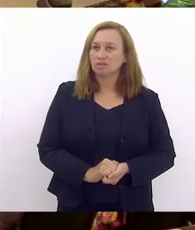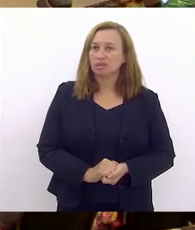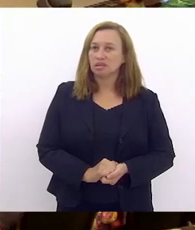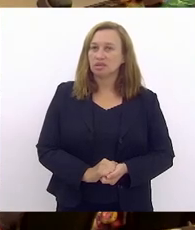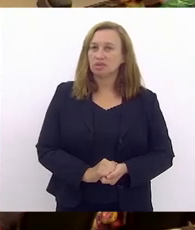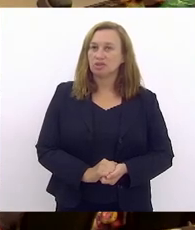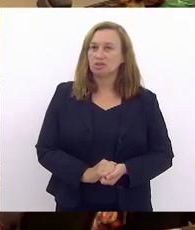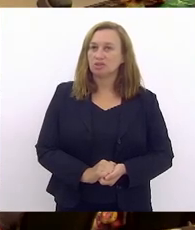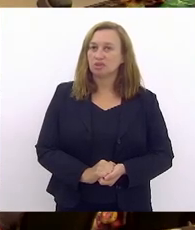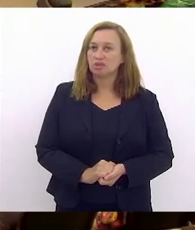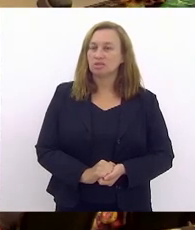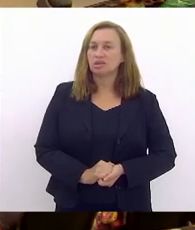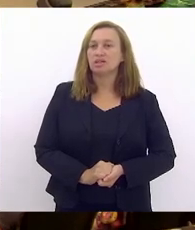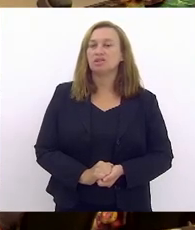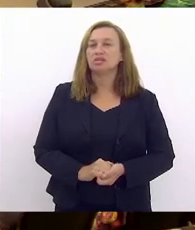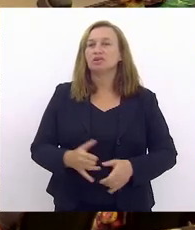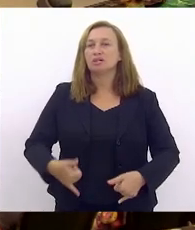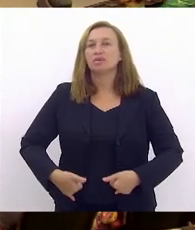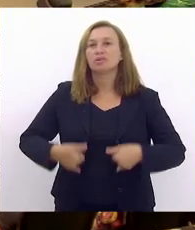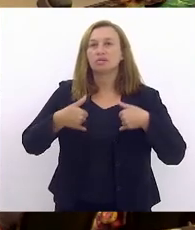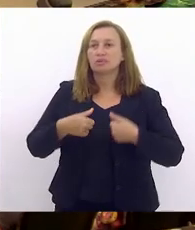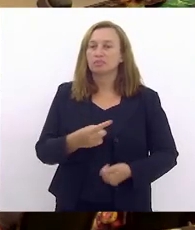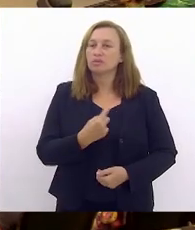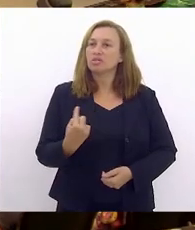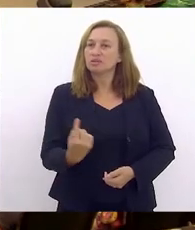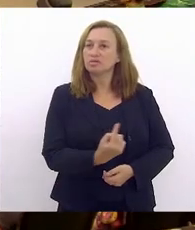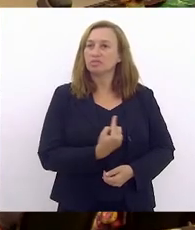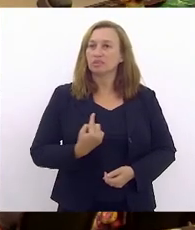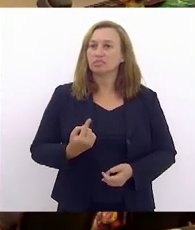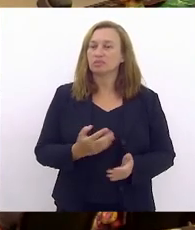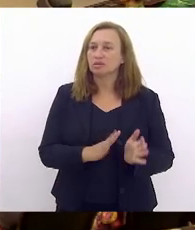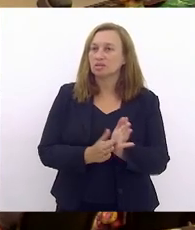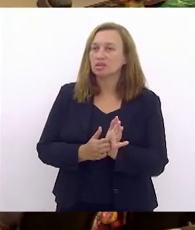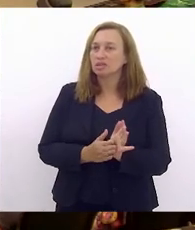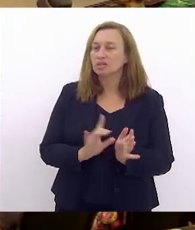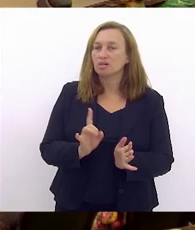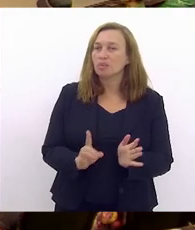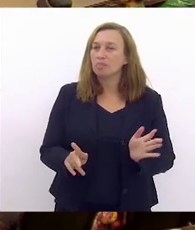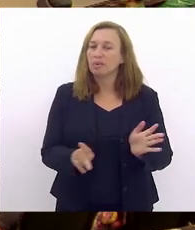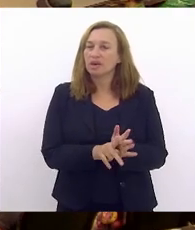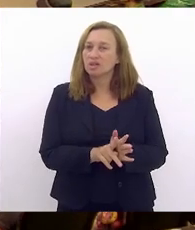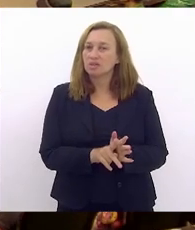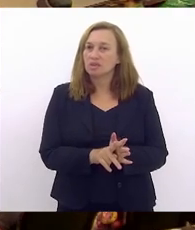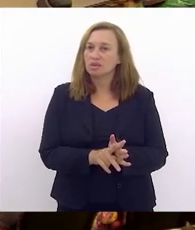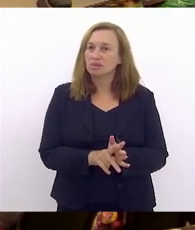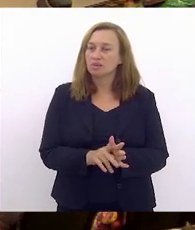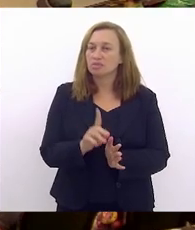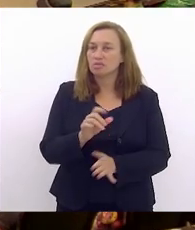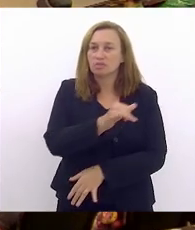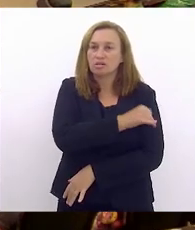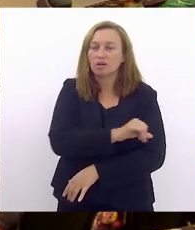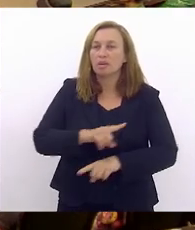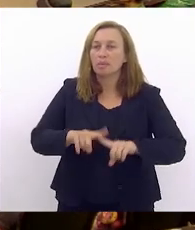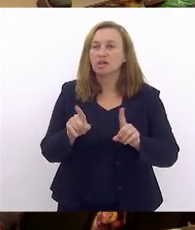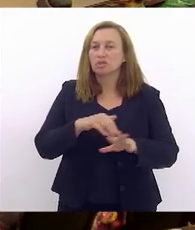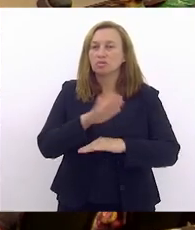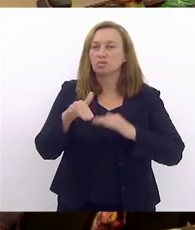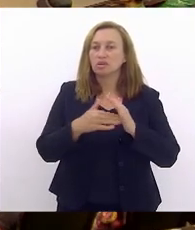é fato de muito orgulho para nós, sambistas, não só do Rio de Janeiro, mas como de todo o cenário do carnaval